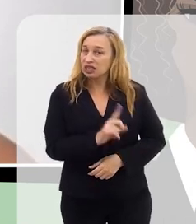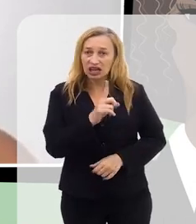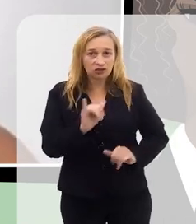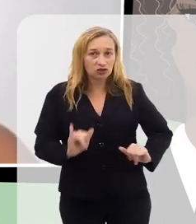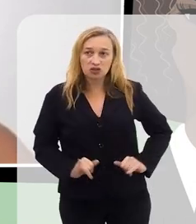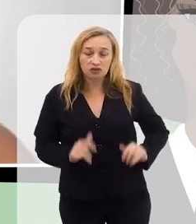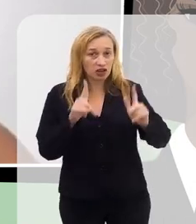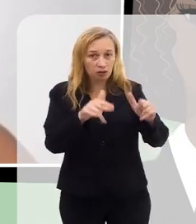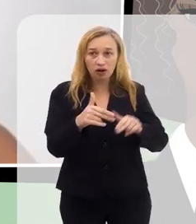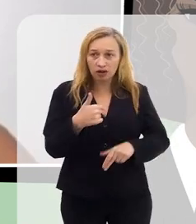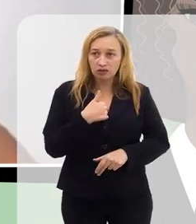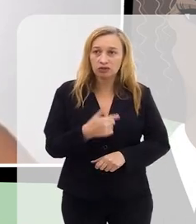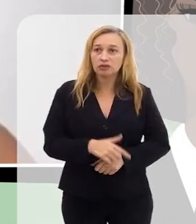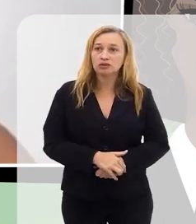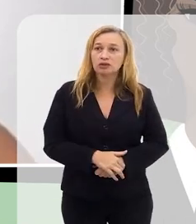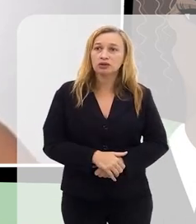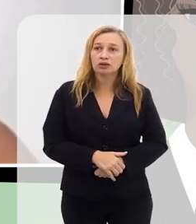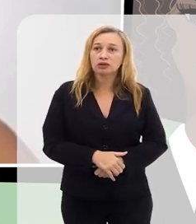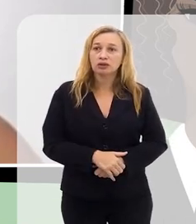ela, que ela não ia passar por aquilo.